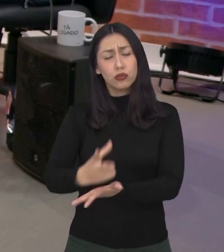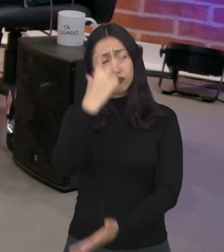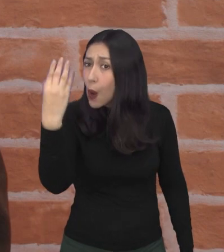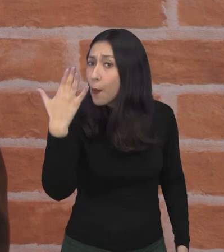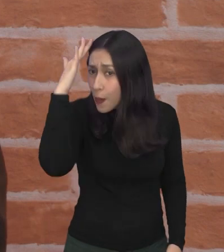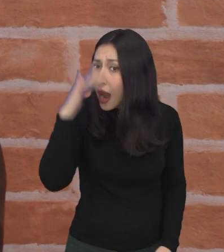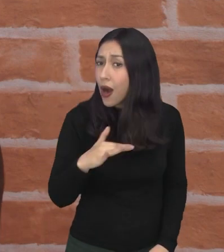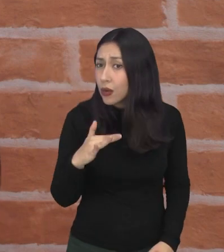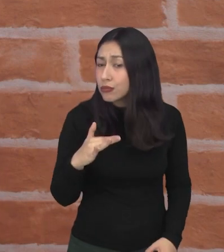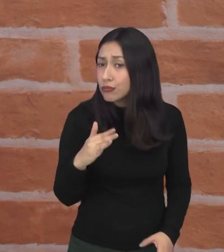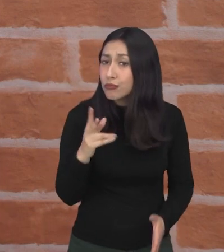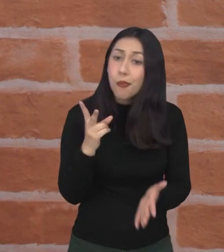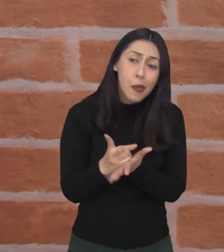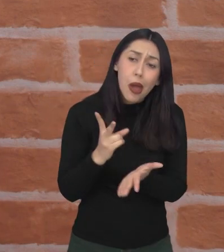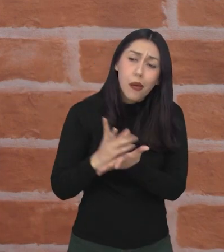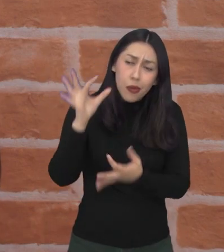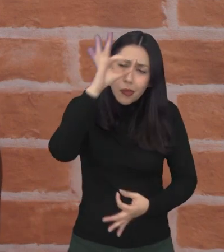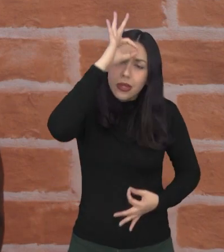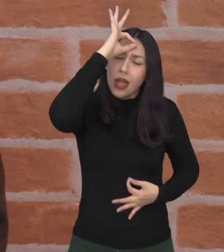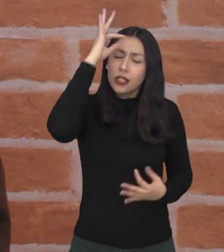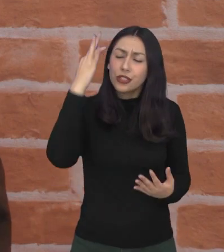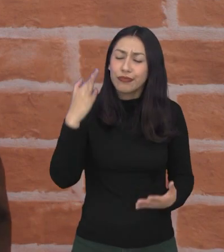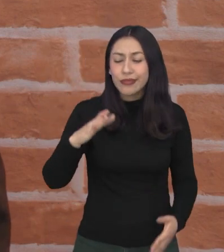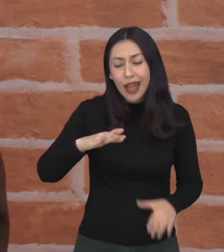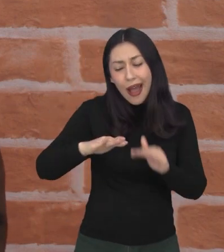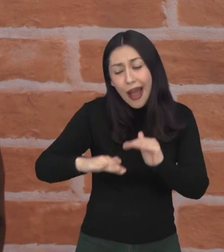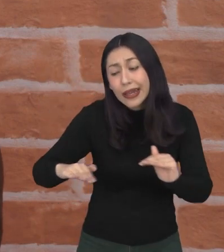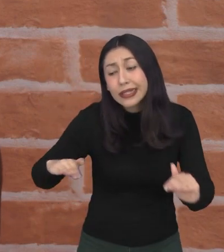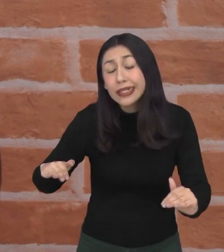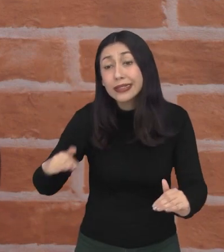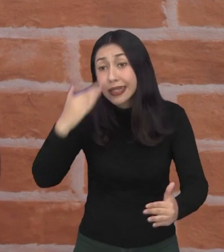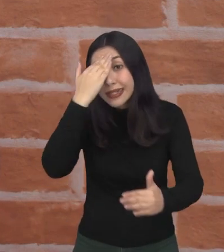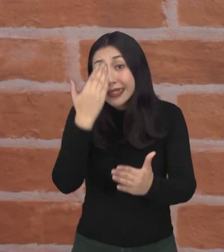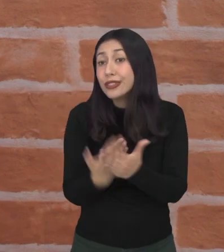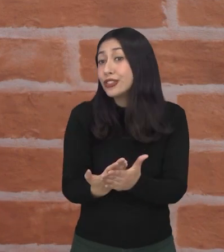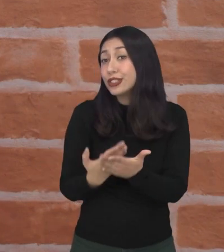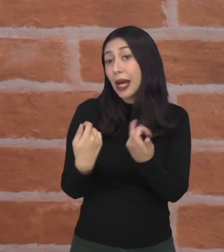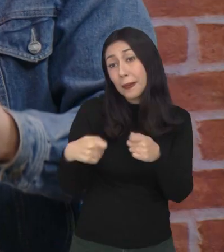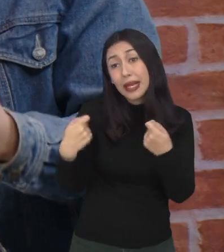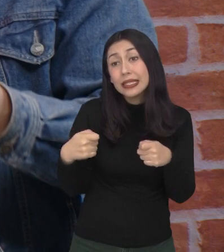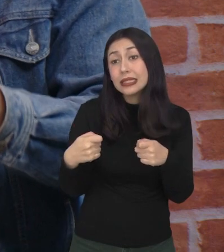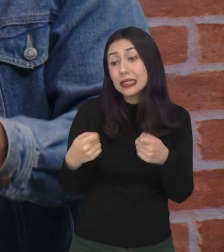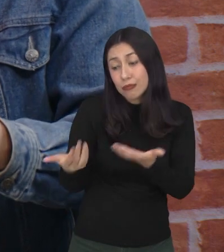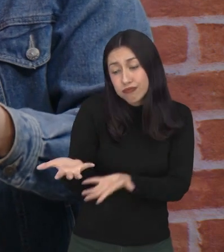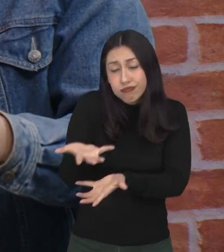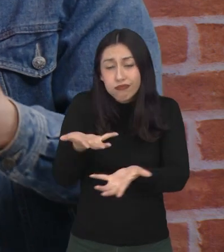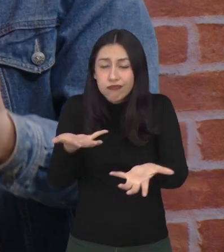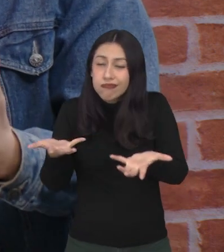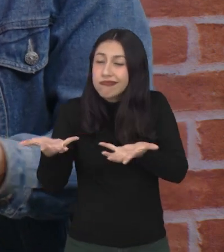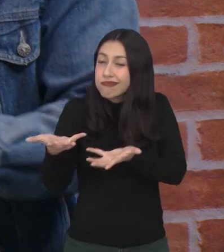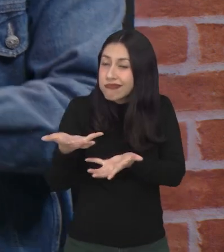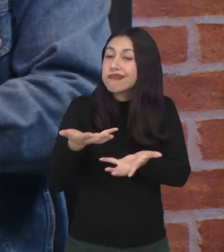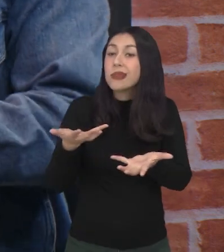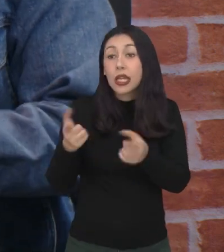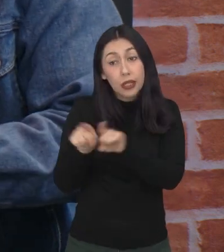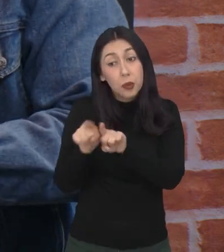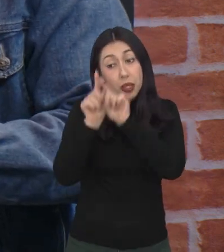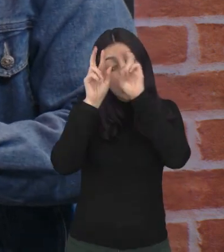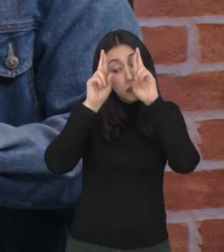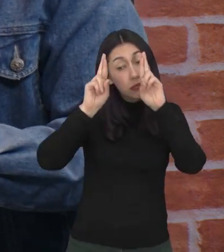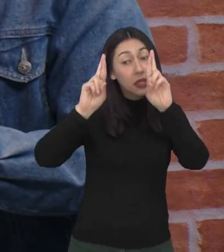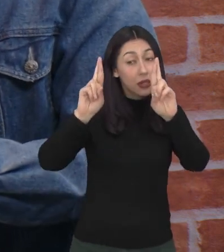né? São personagens que a gente vê desde que nasceu, sei lá, que nem Turma da Mônica. Não existe uma pessoa que não conheça a Turma da Mônica nesse país,